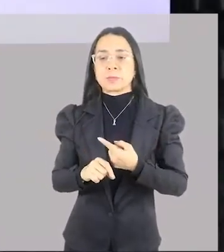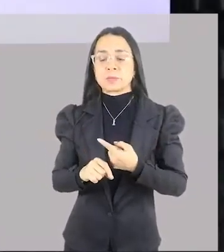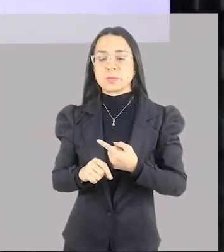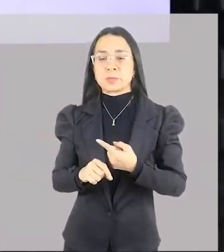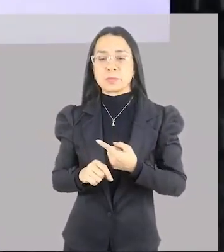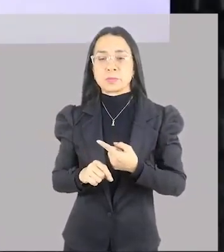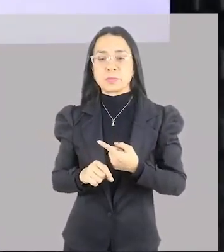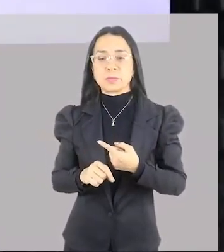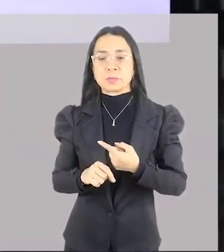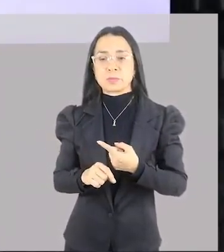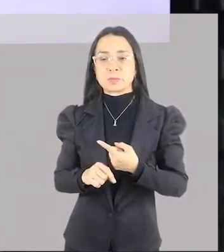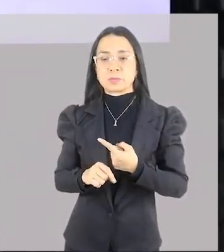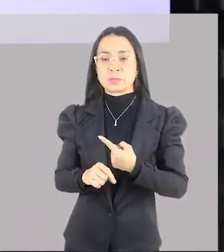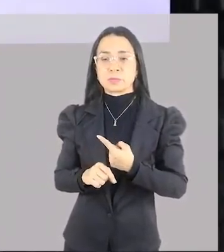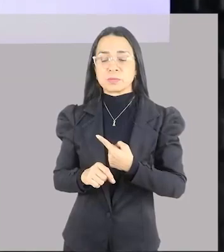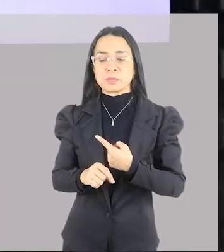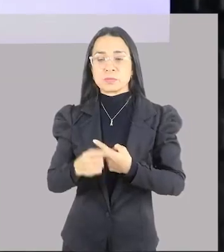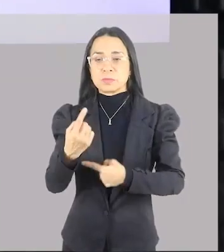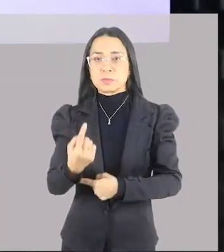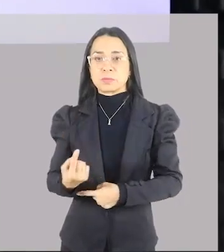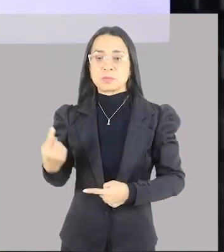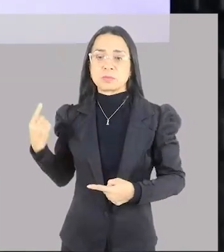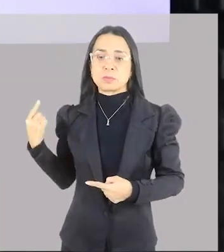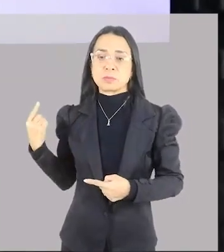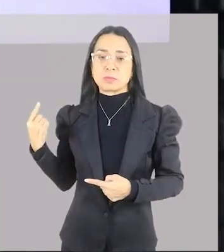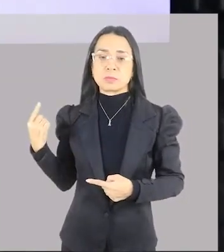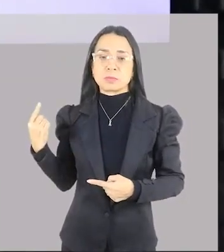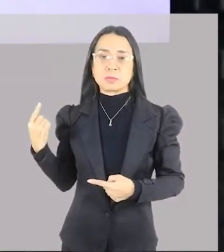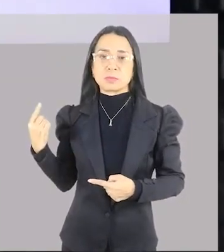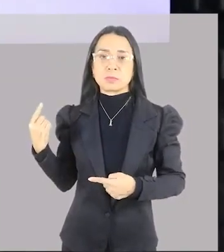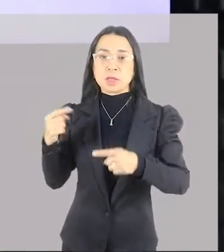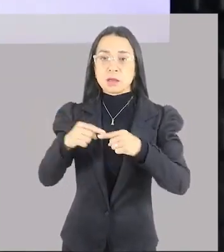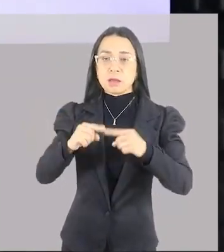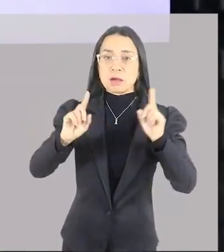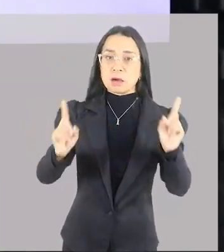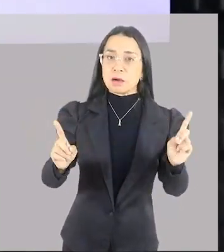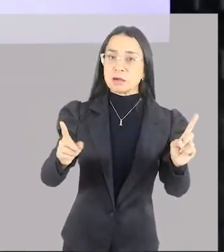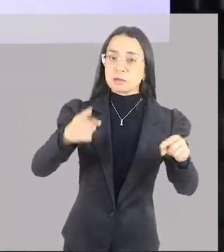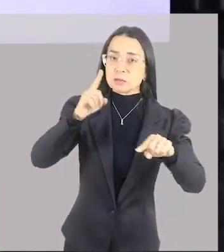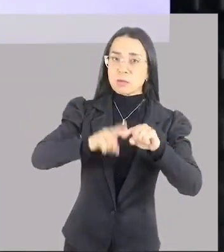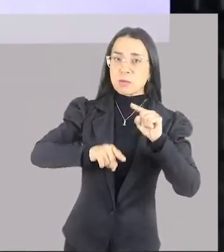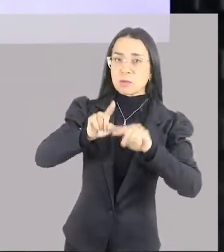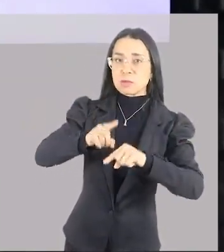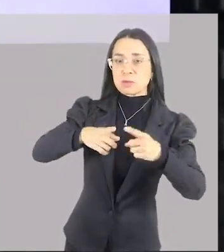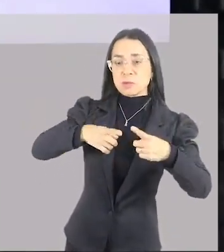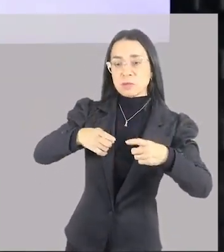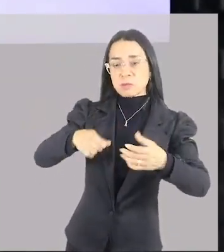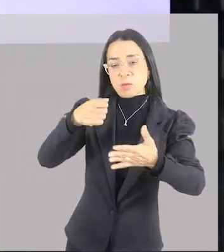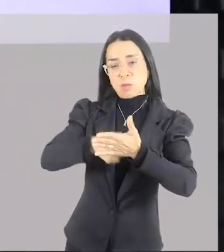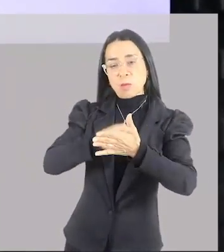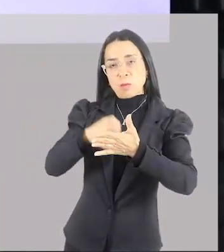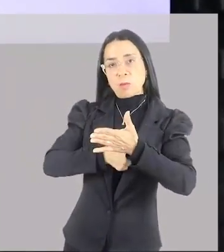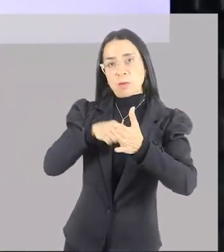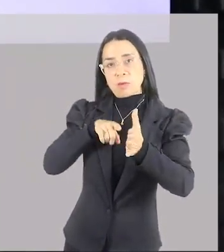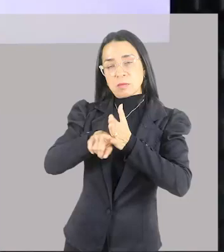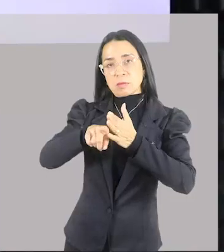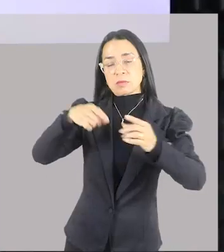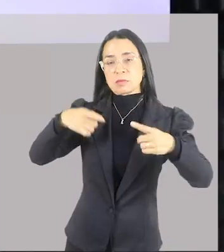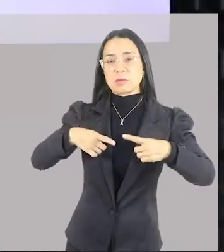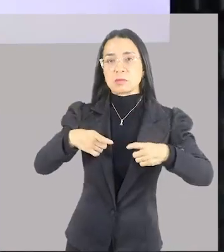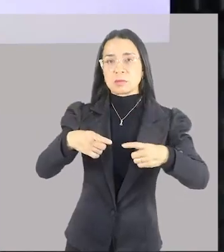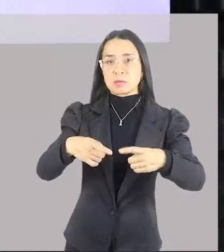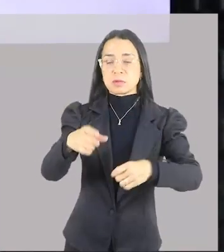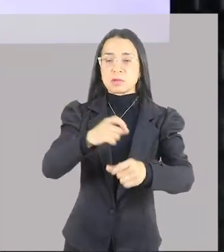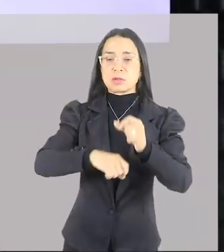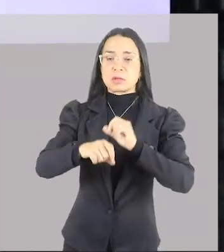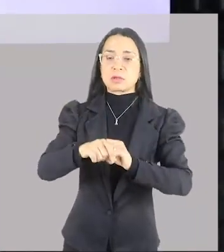ironia, anti-academicista, né? Antibelicismo, ele combate a questão da guerra, de uma certa forma,